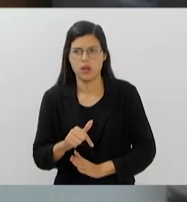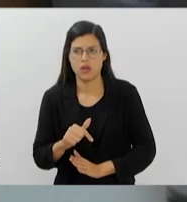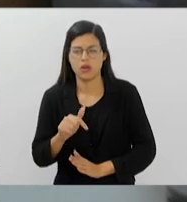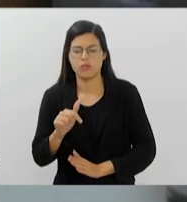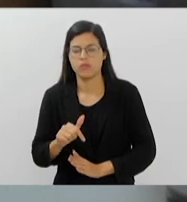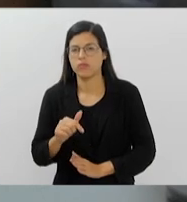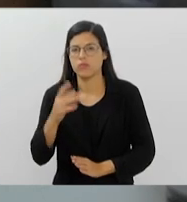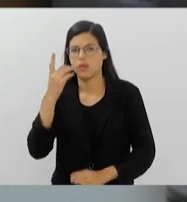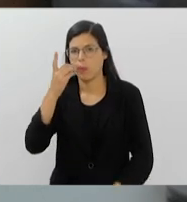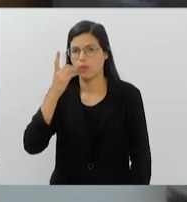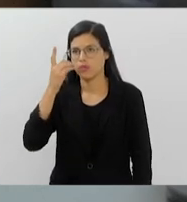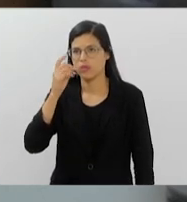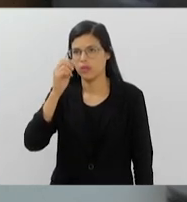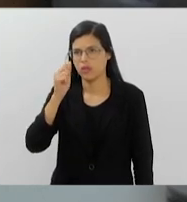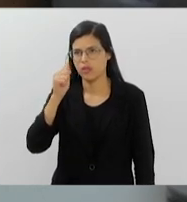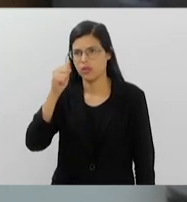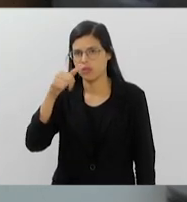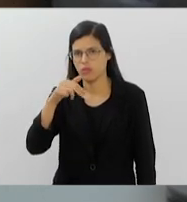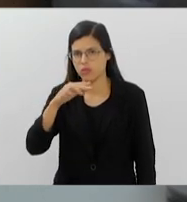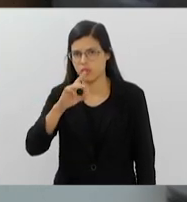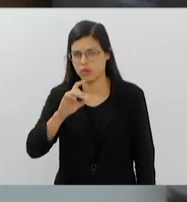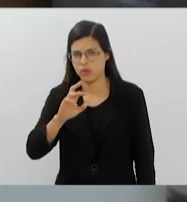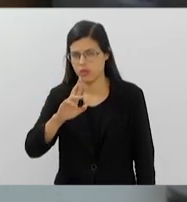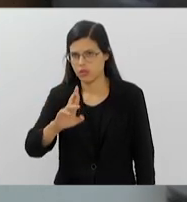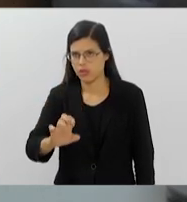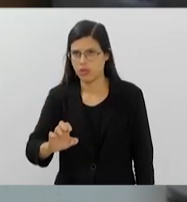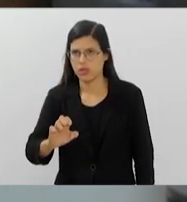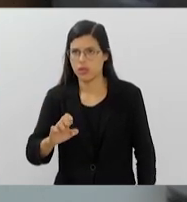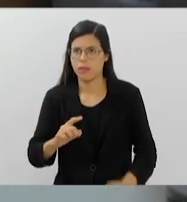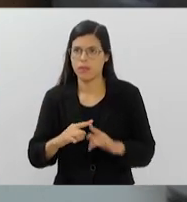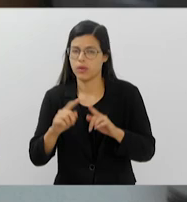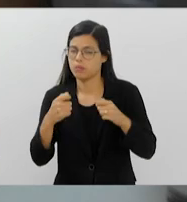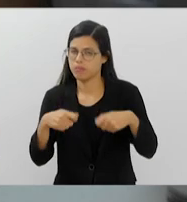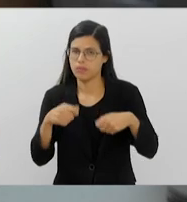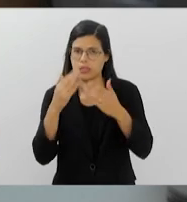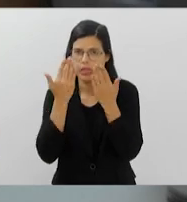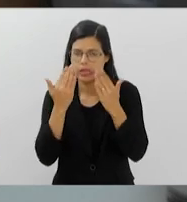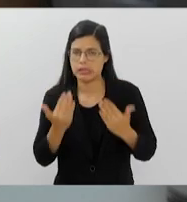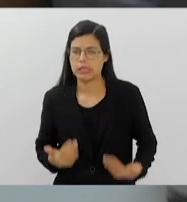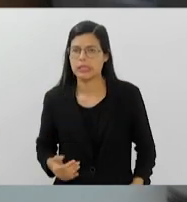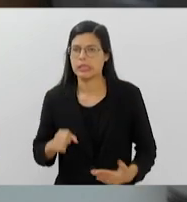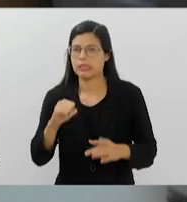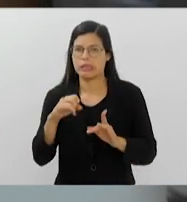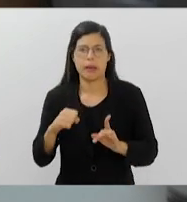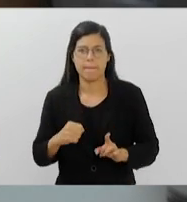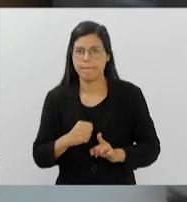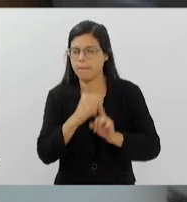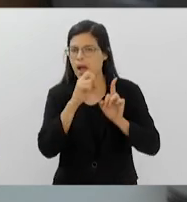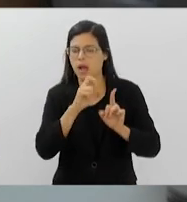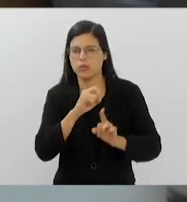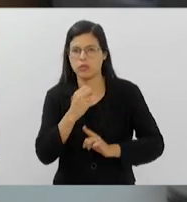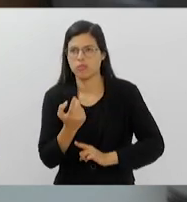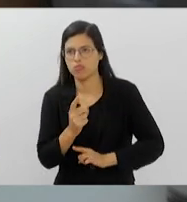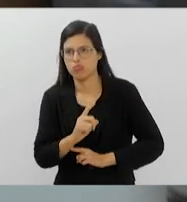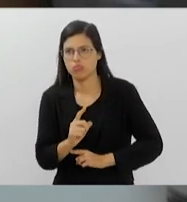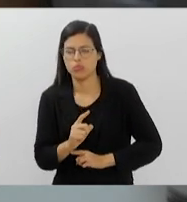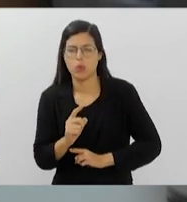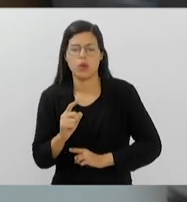deputado André Correia. Mas a gente tem que examinar se essa questão tem impacto, não tem na receita, etc.,